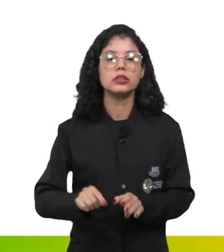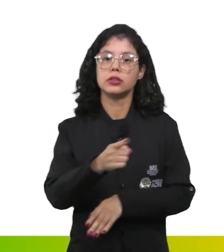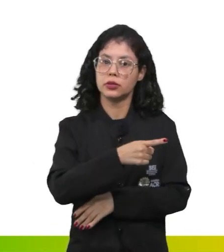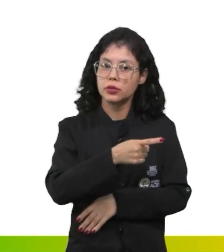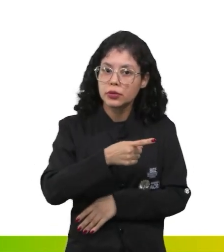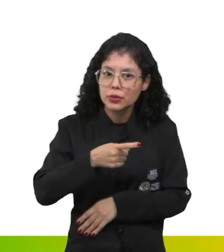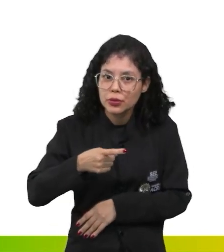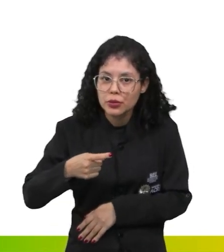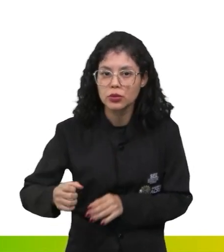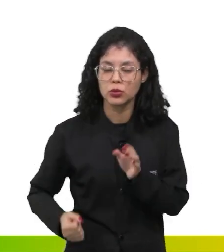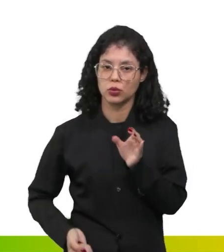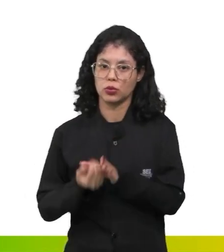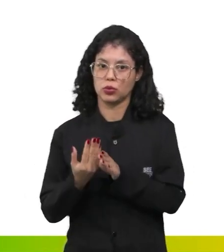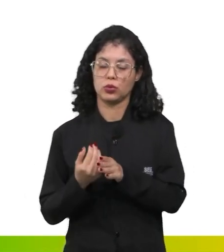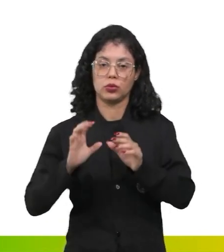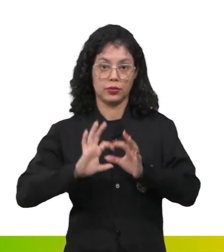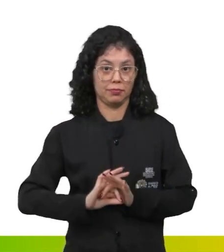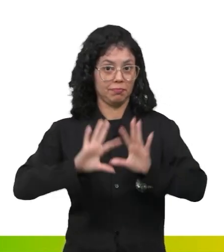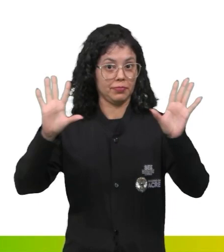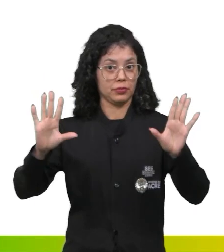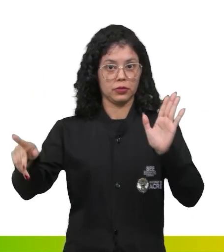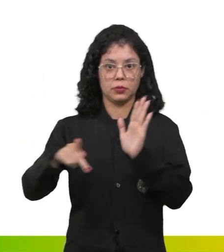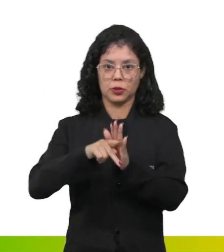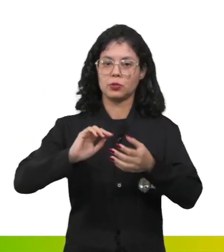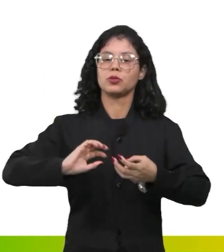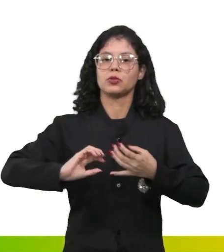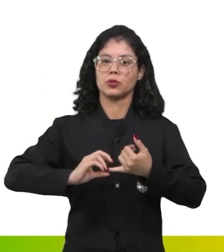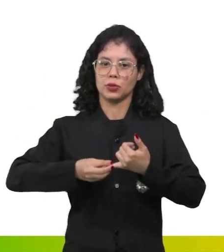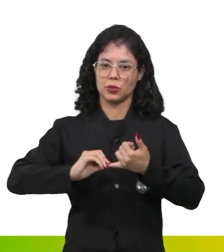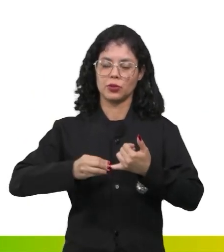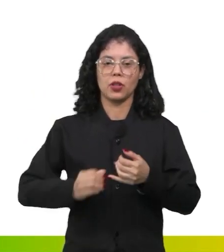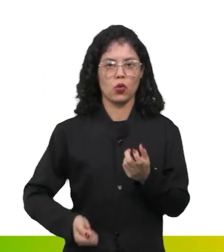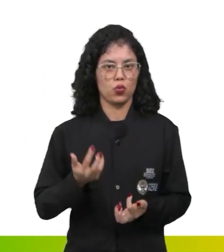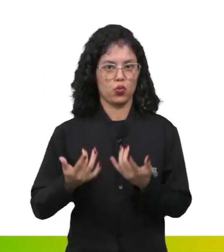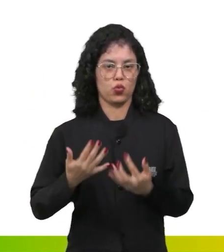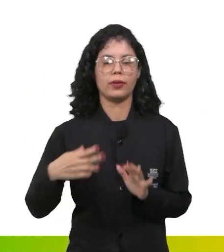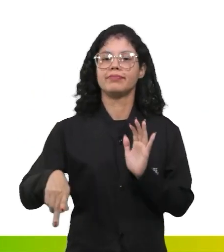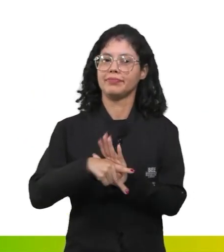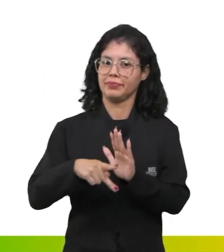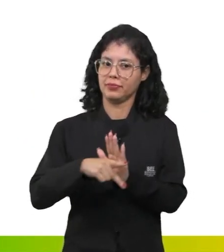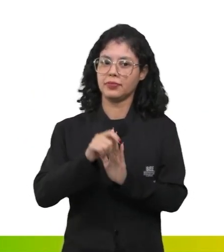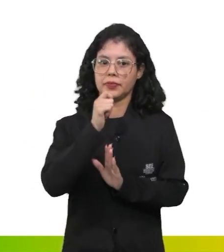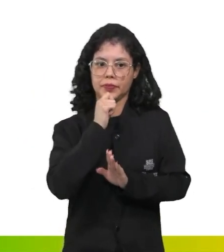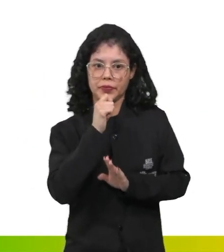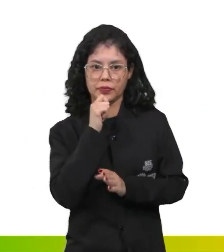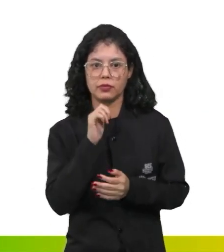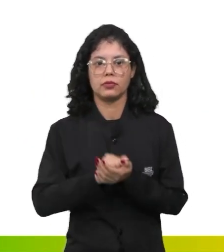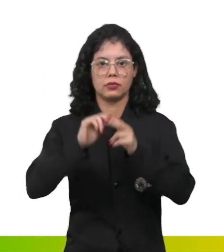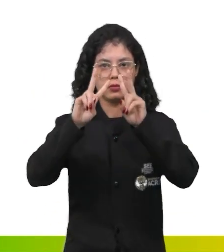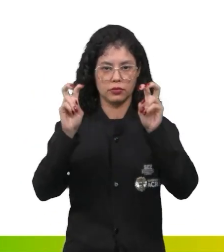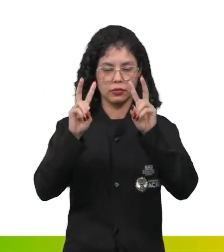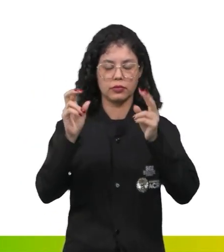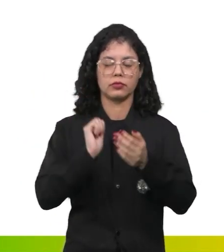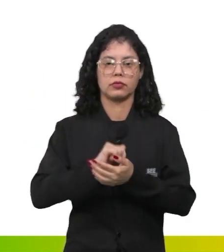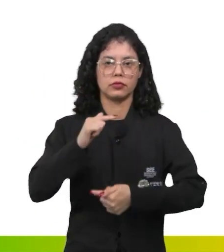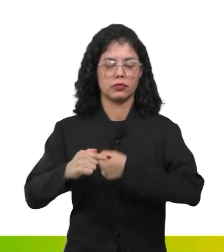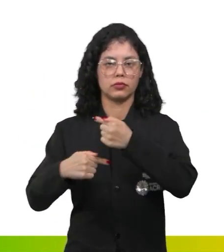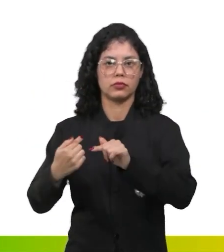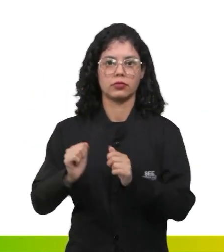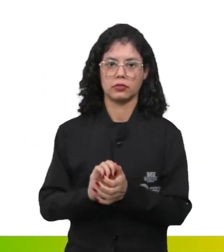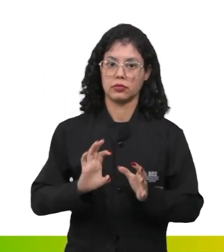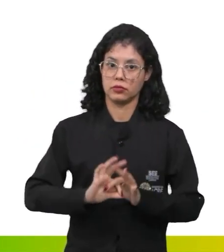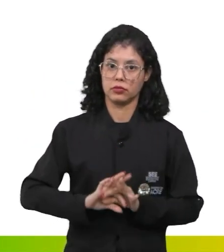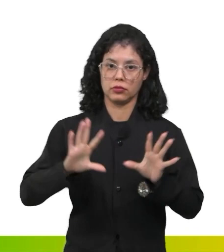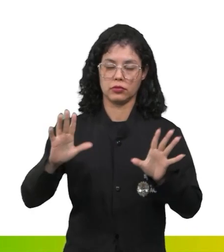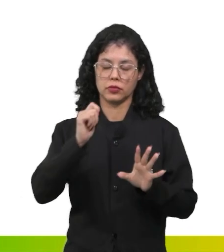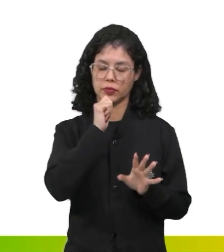larvas surgem espontaneamente do arroz cozido, tal como preconizado ali pela teoria da geração